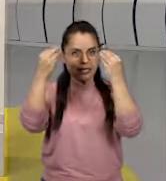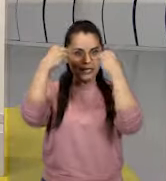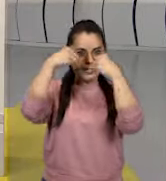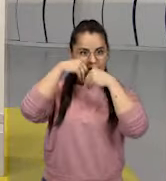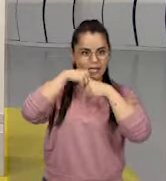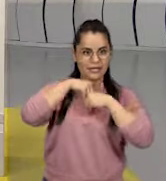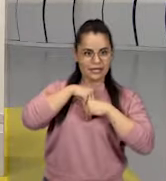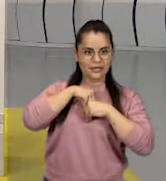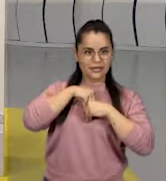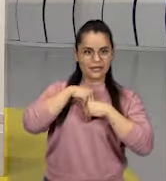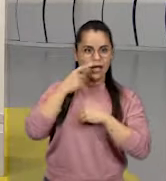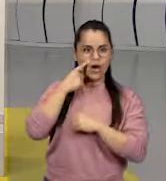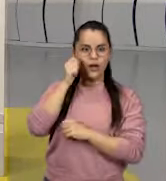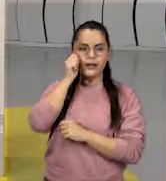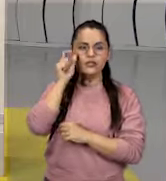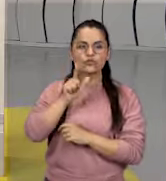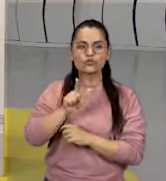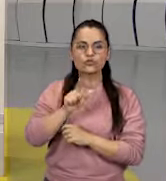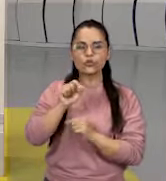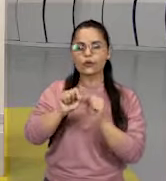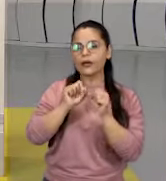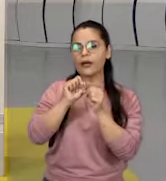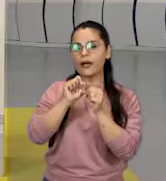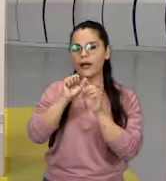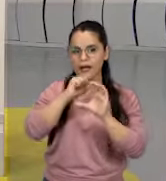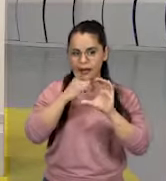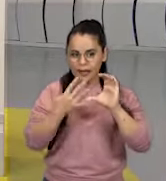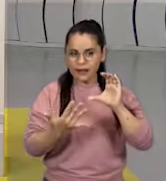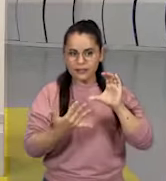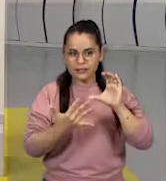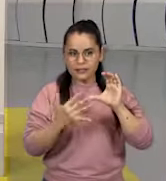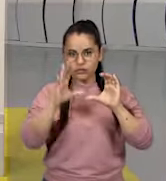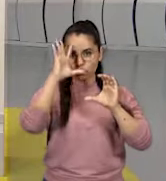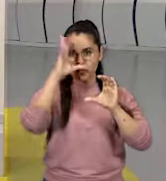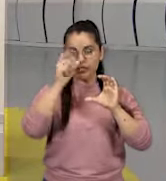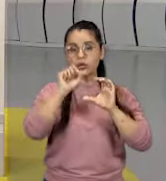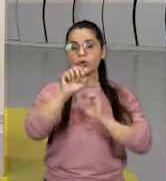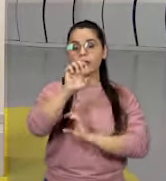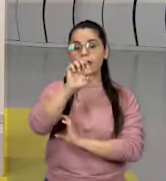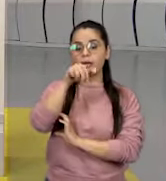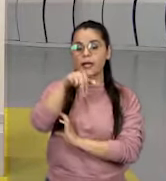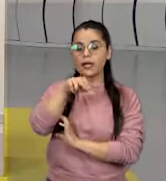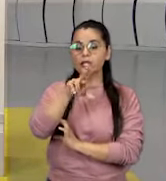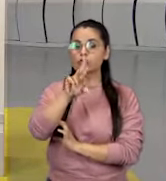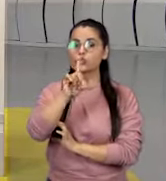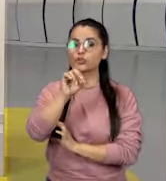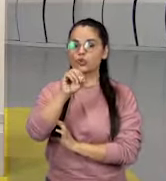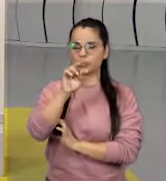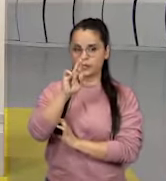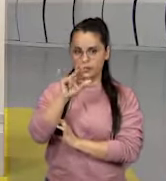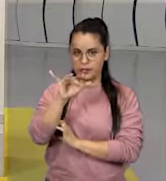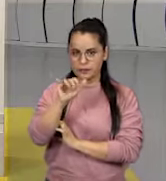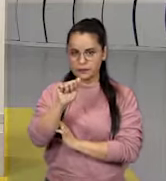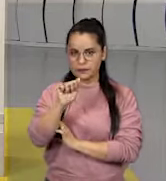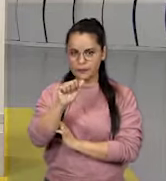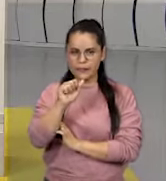entra no sistema é característico de uma reação e endotérmica e